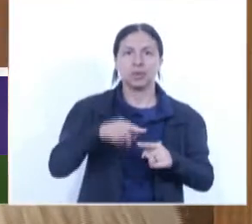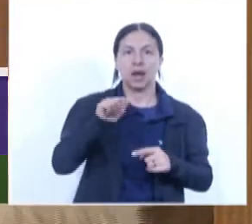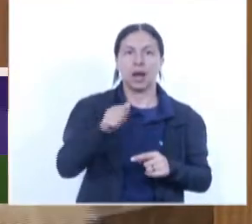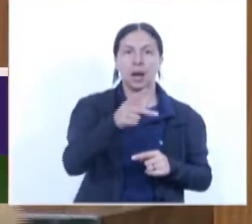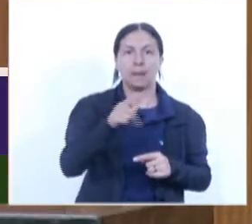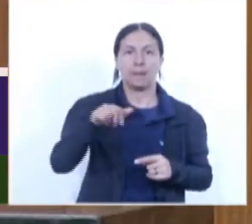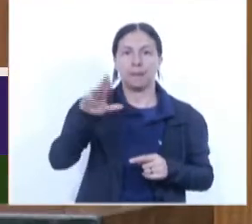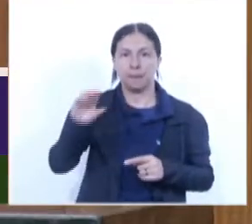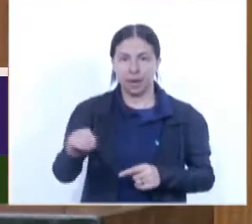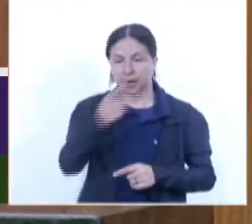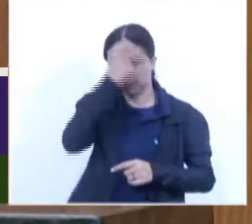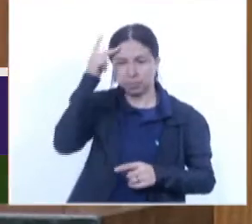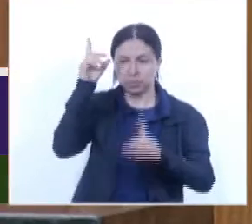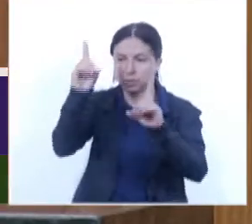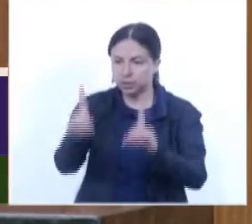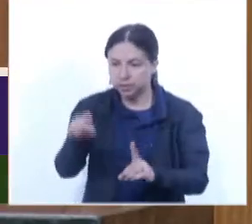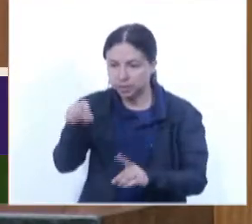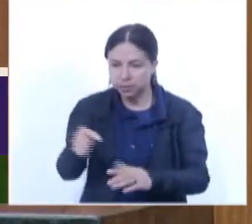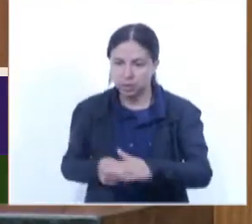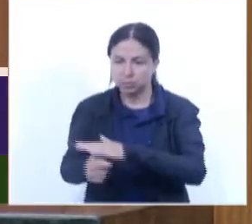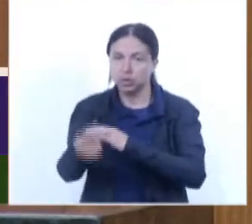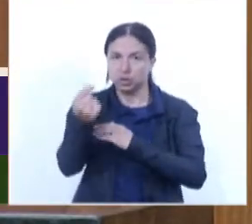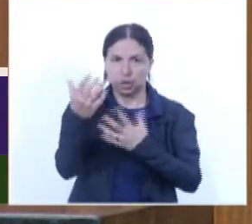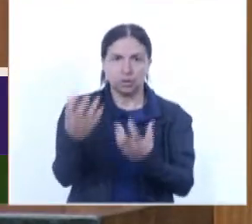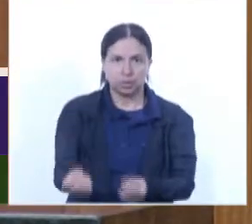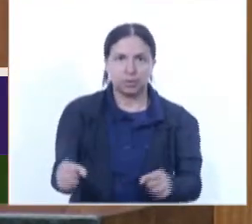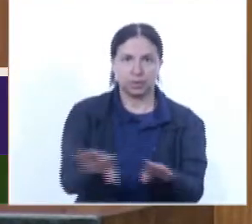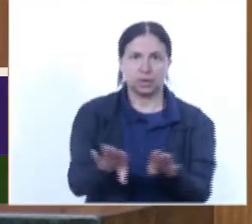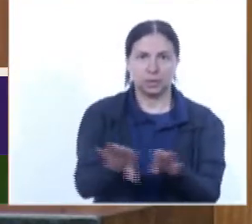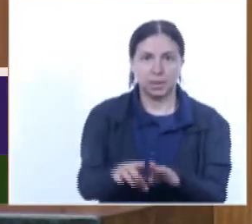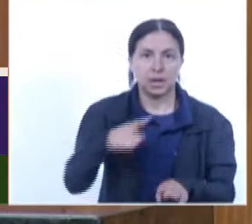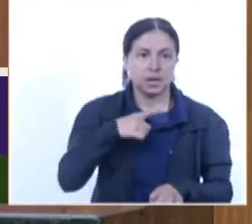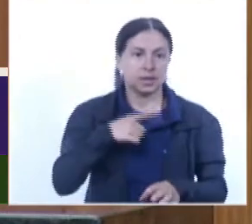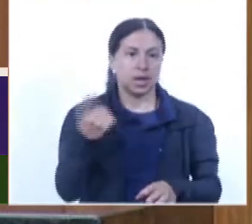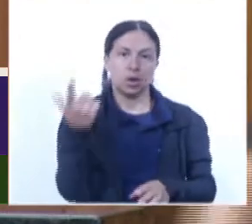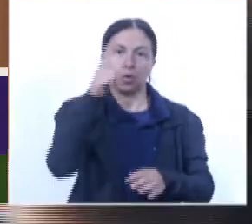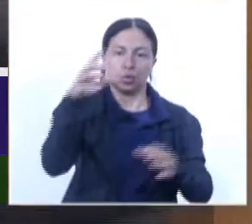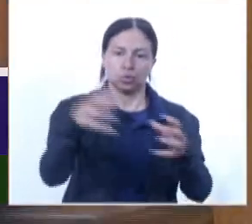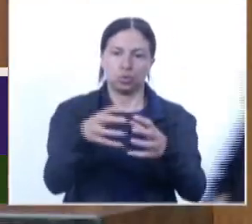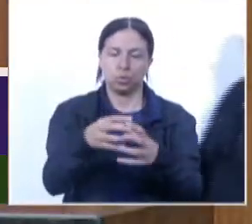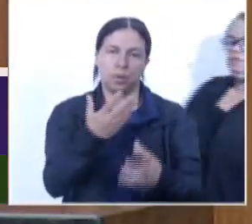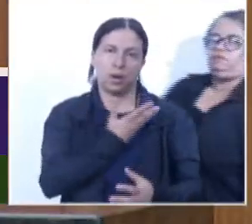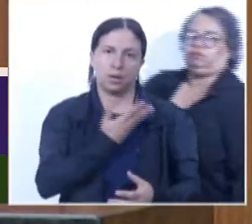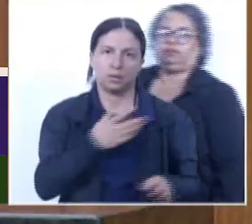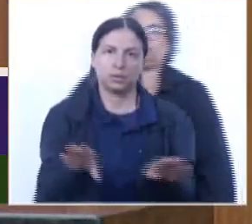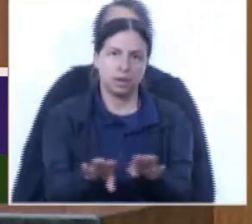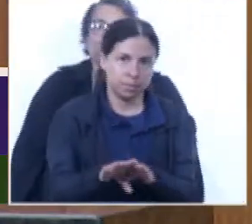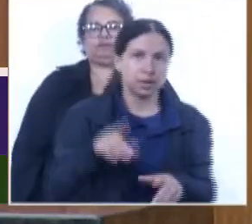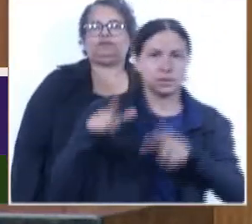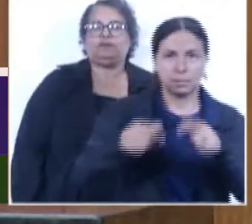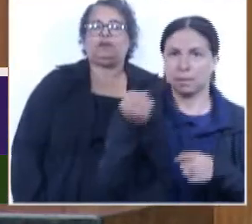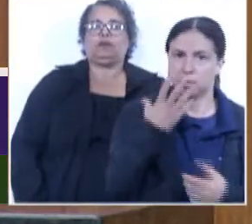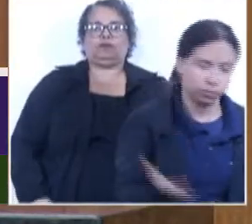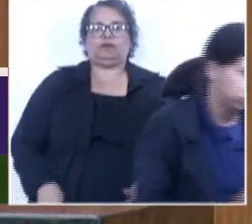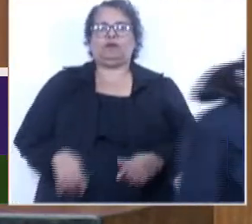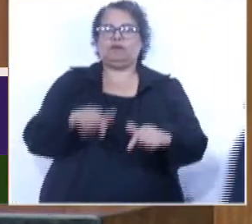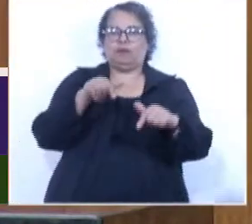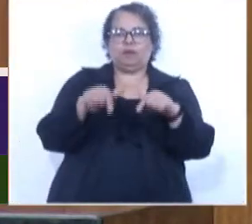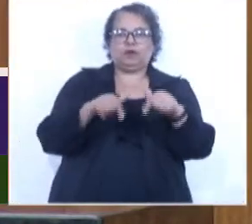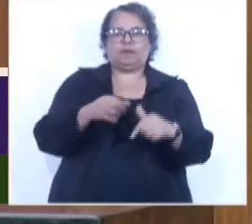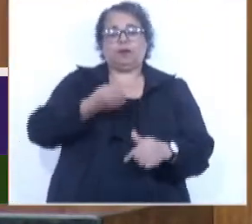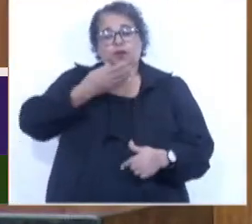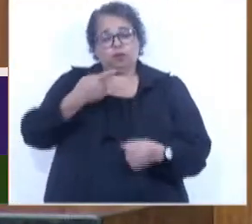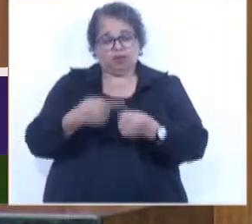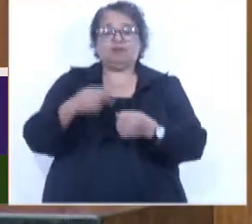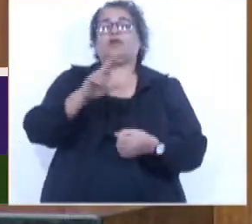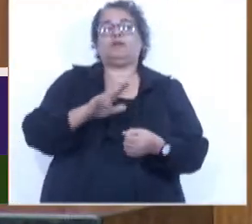pessoas com deficiência está sendo contemplados também a gente tem outras escolas que são amigas aqui fazem um trabalho muito bacana na nossa cidade com uma